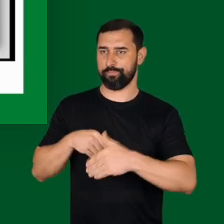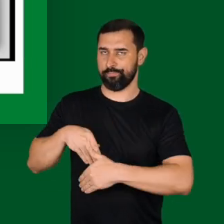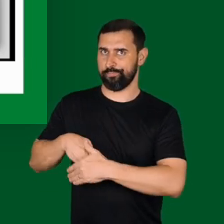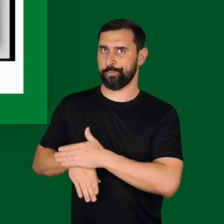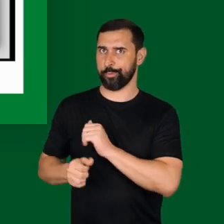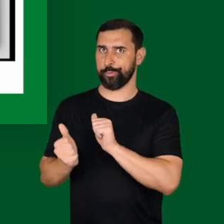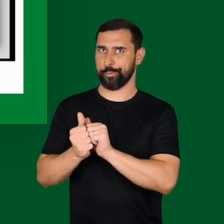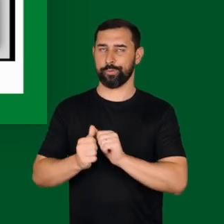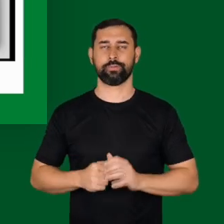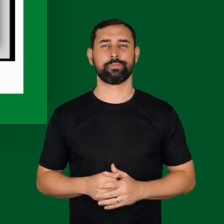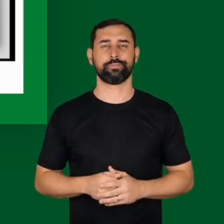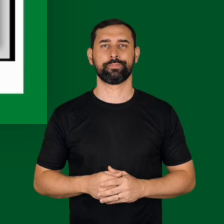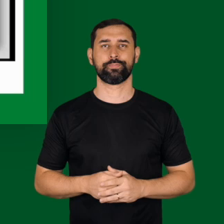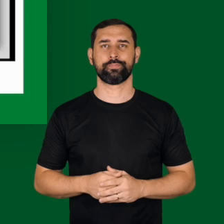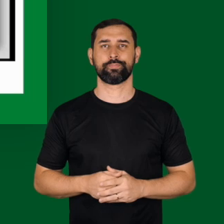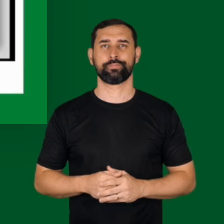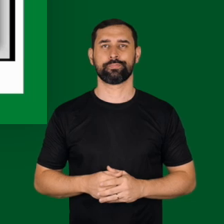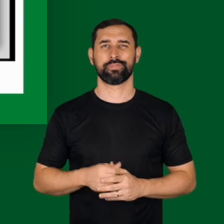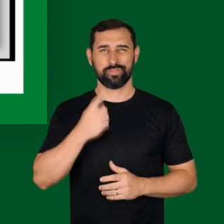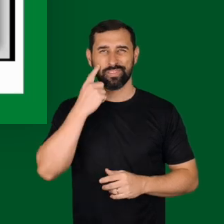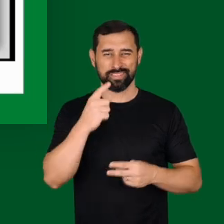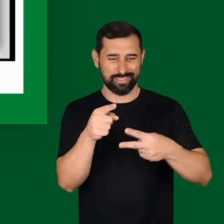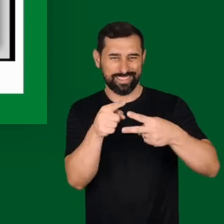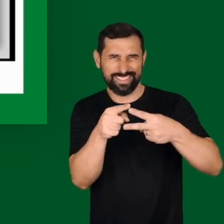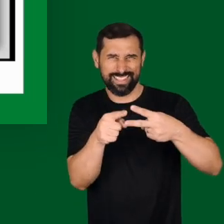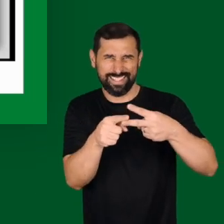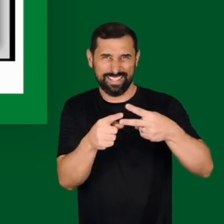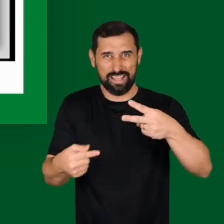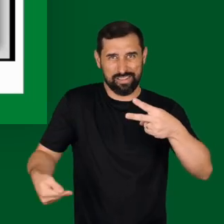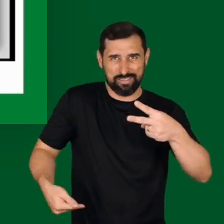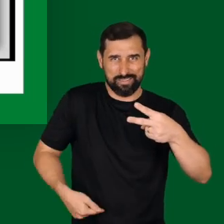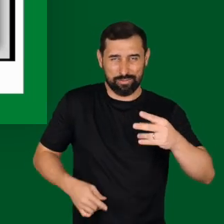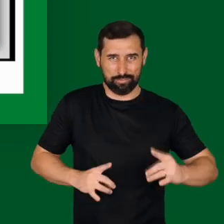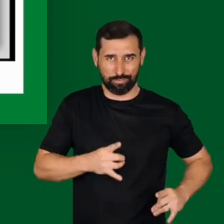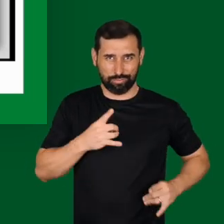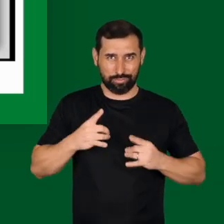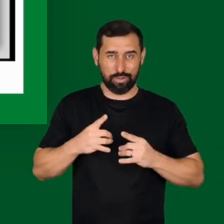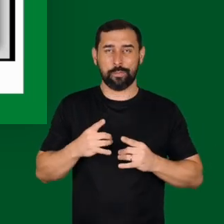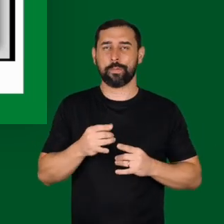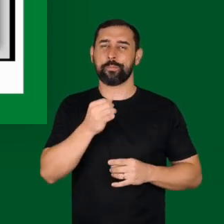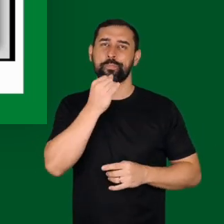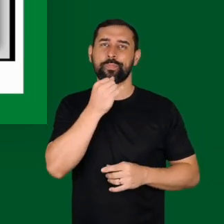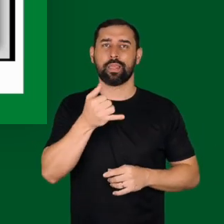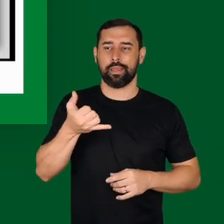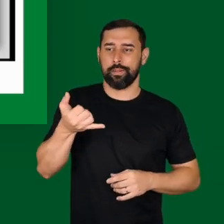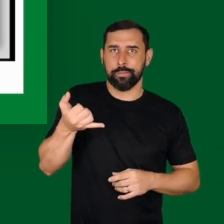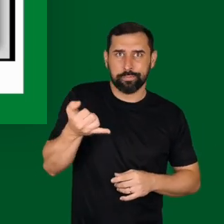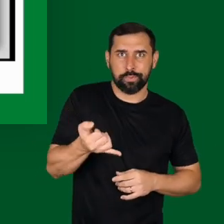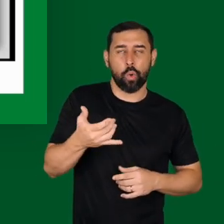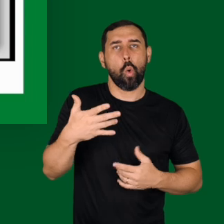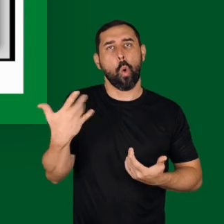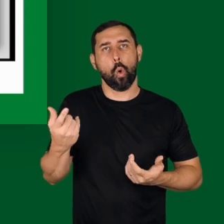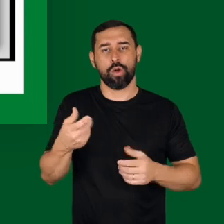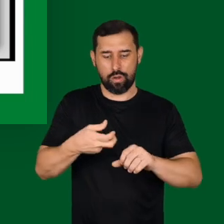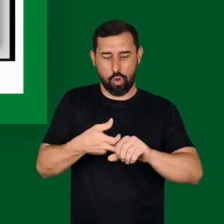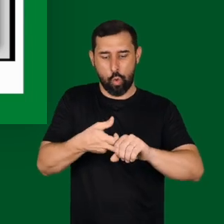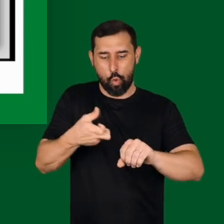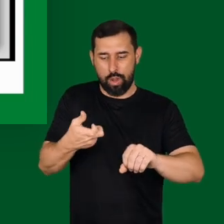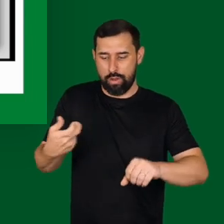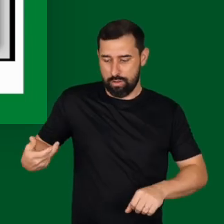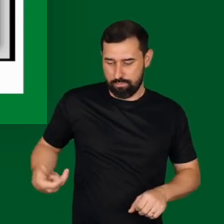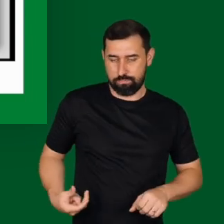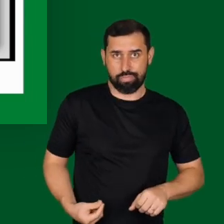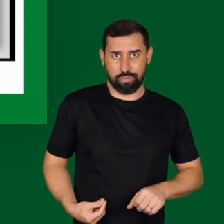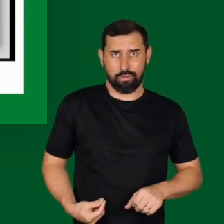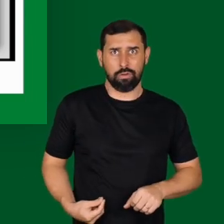Além dessas 2 formas, né, de aplicação, com a caneta ou com a seringa, né,